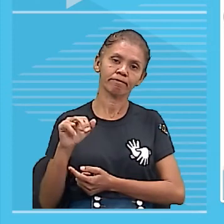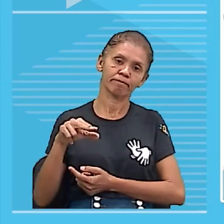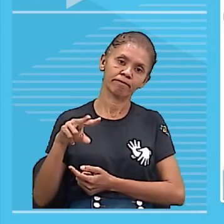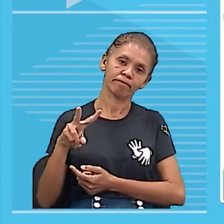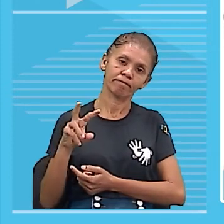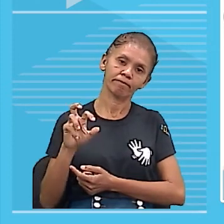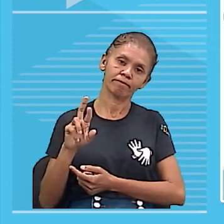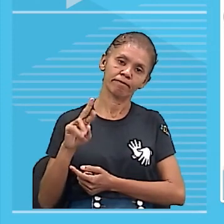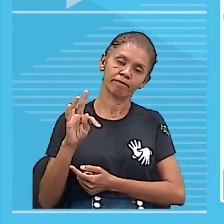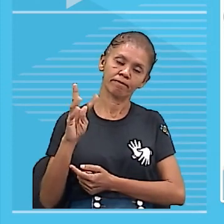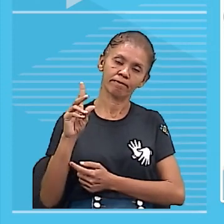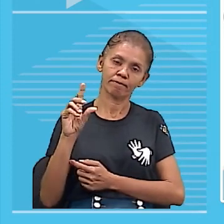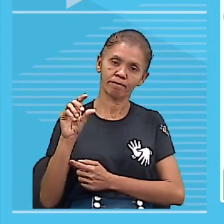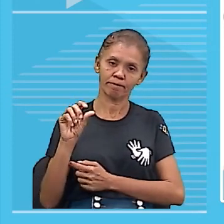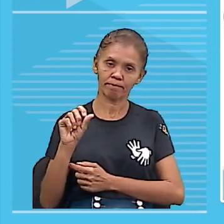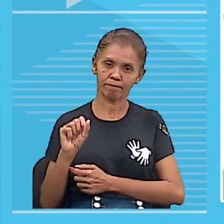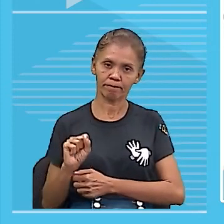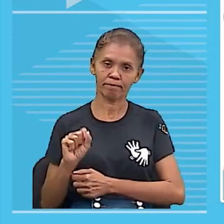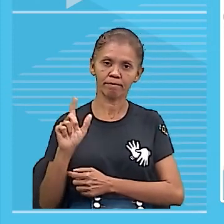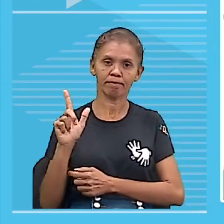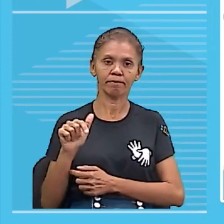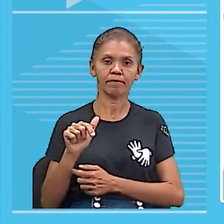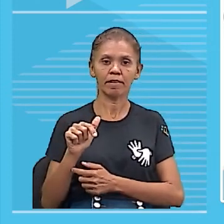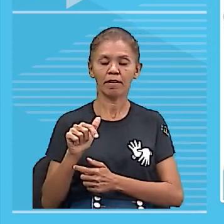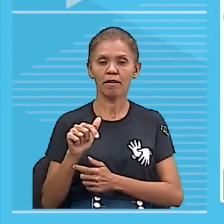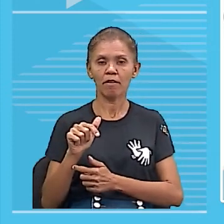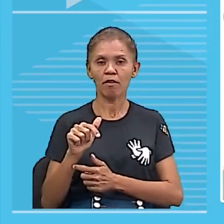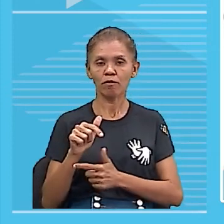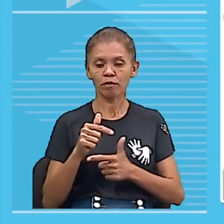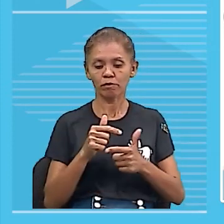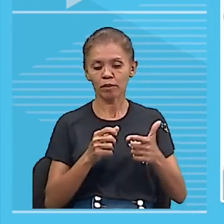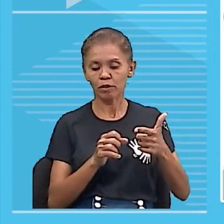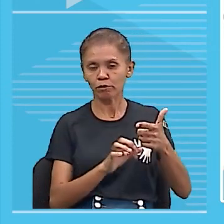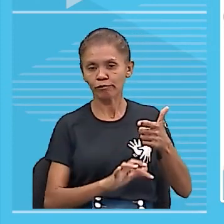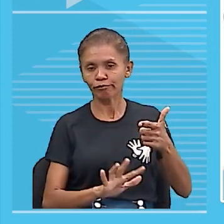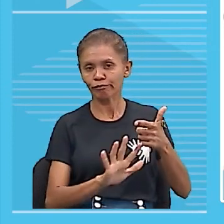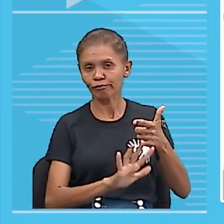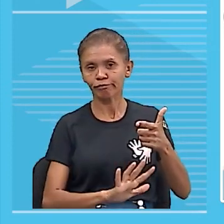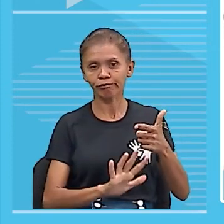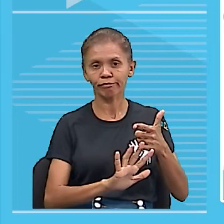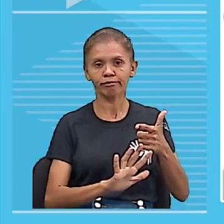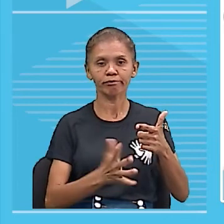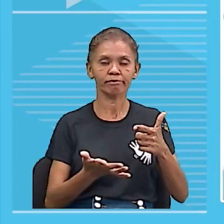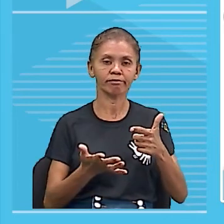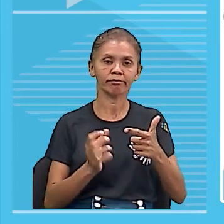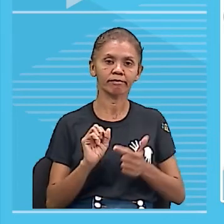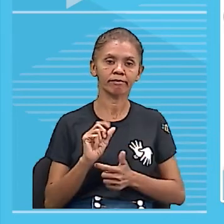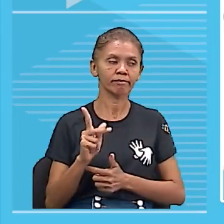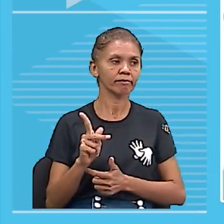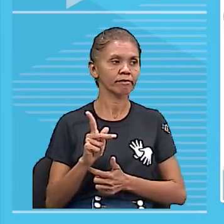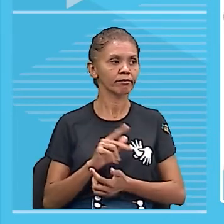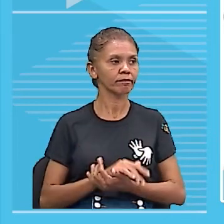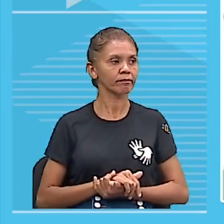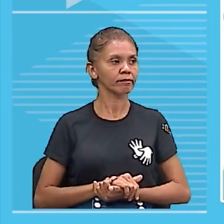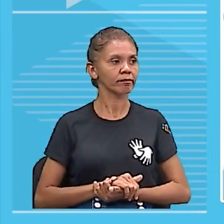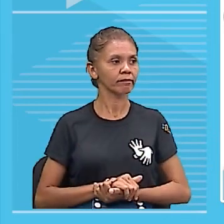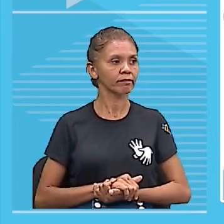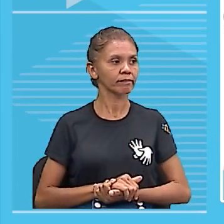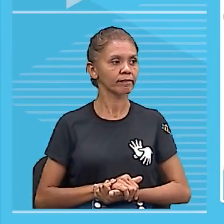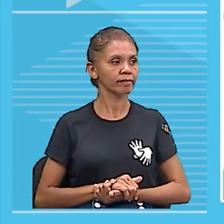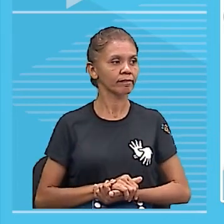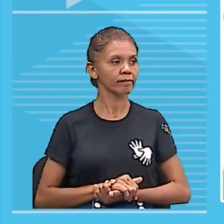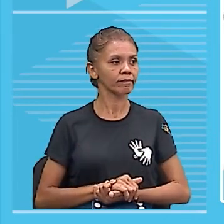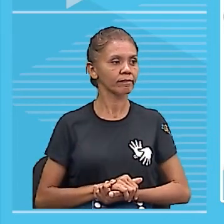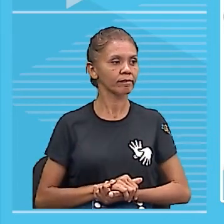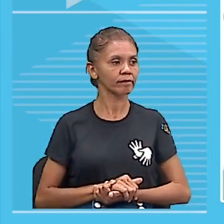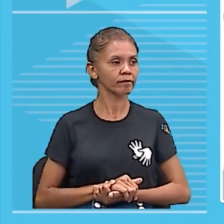Oi tá elas vão estar no denominador a beleza meus